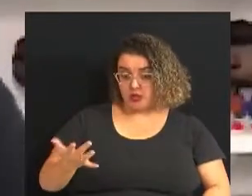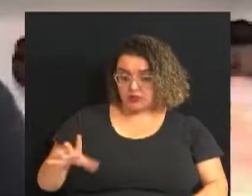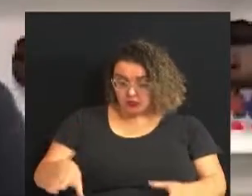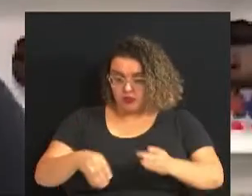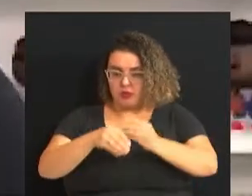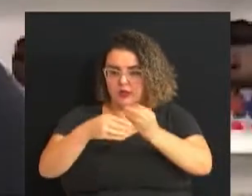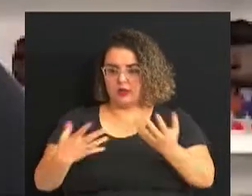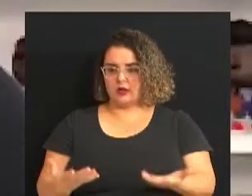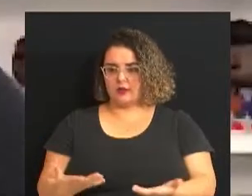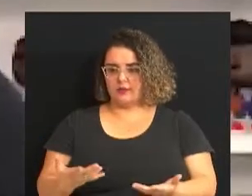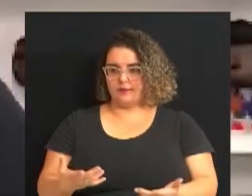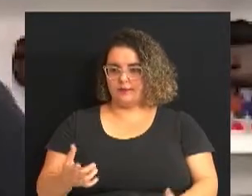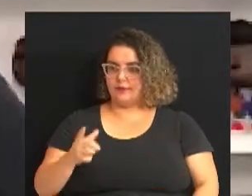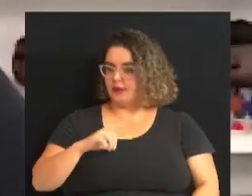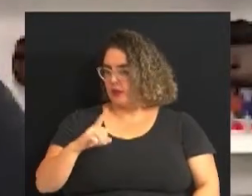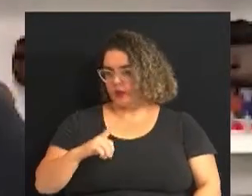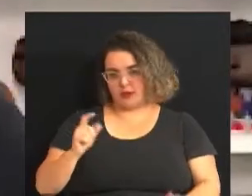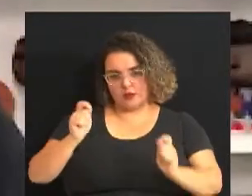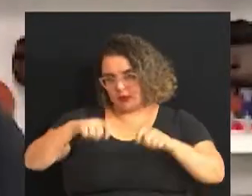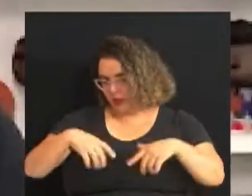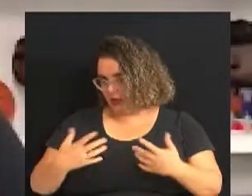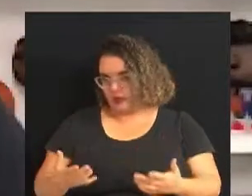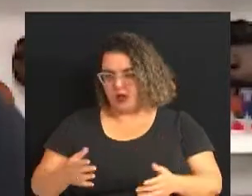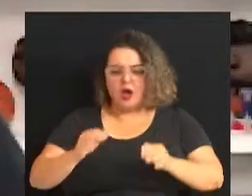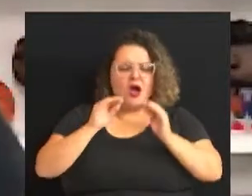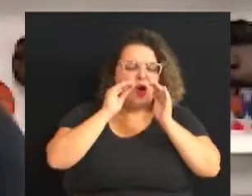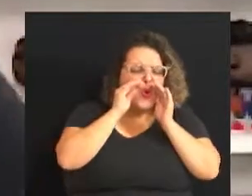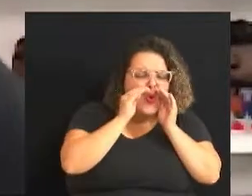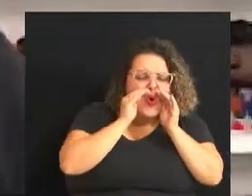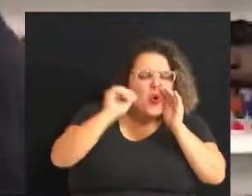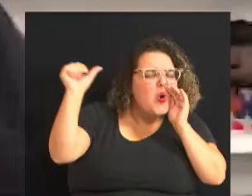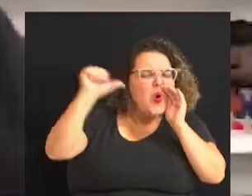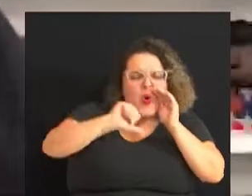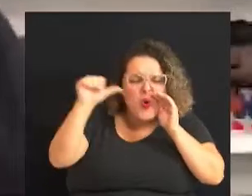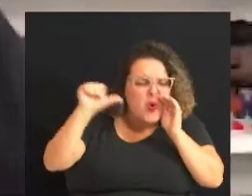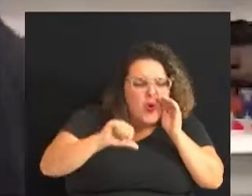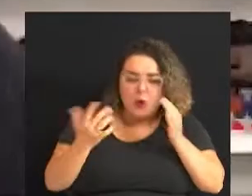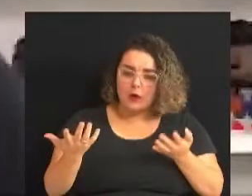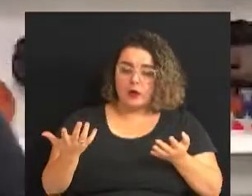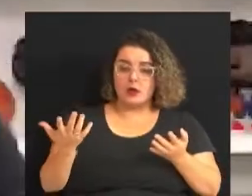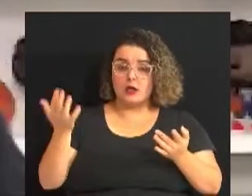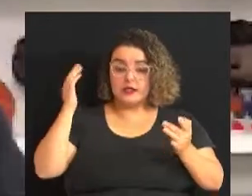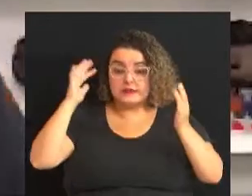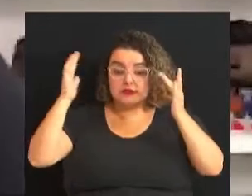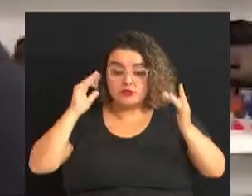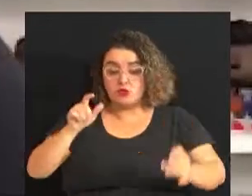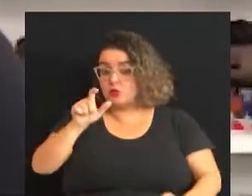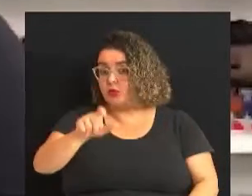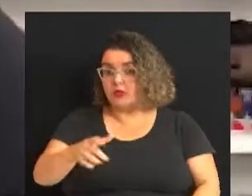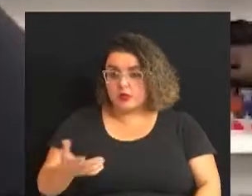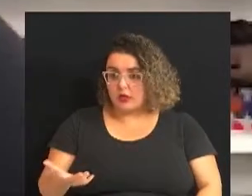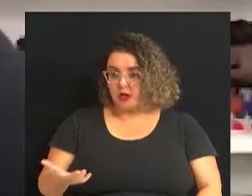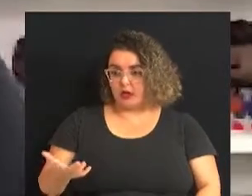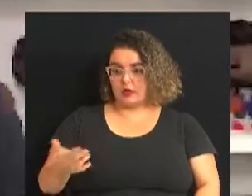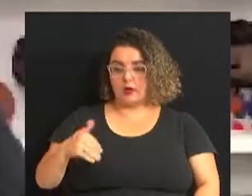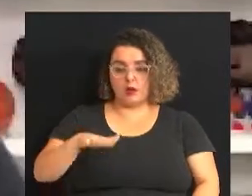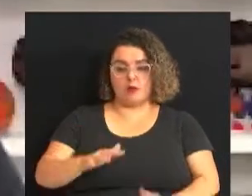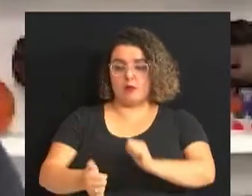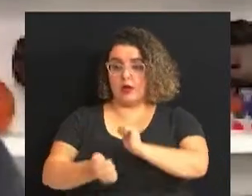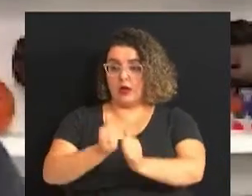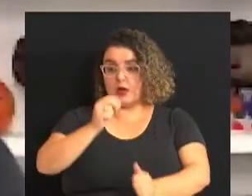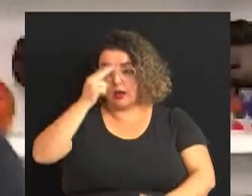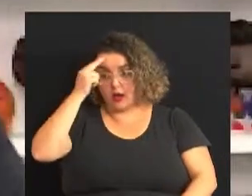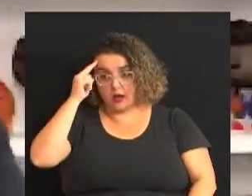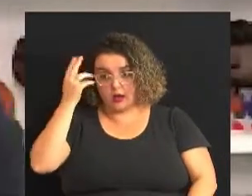bastante, existe também as possibilidades de vaias, de você achar, de você sonhar com um cara. Então, o Mais Esportes, que é o Gabriel, e na